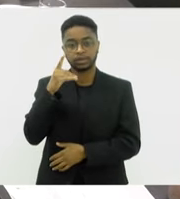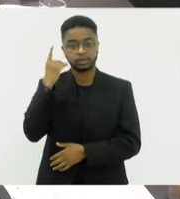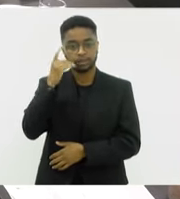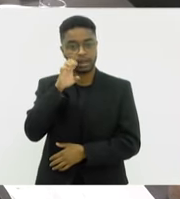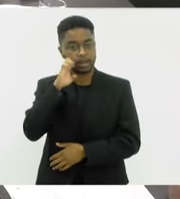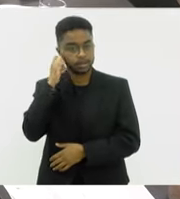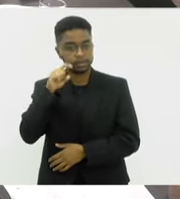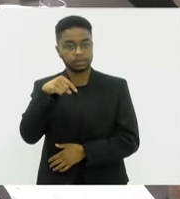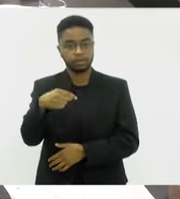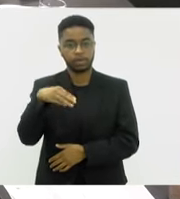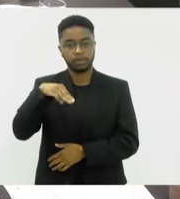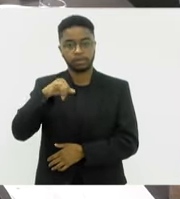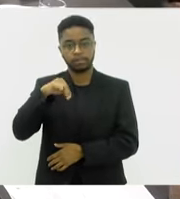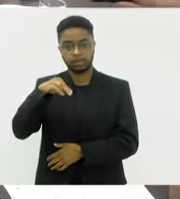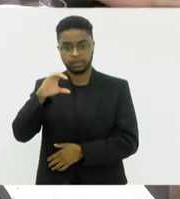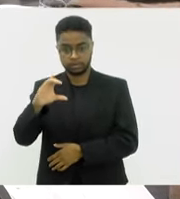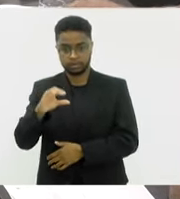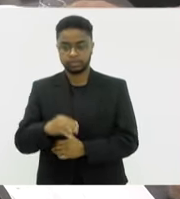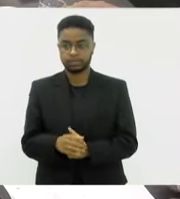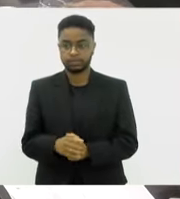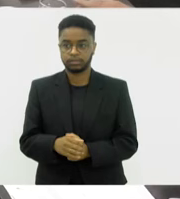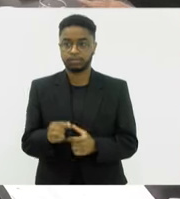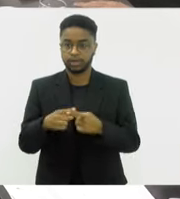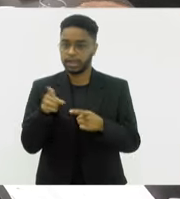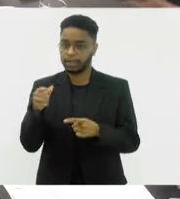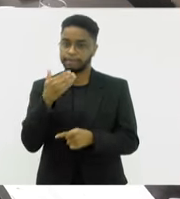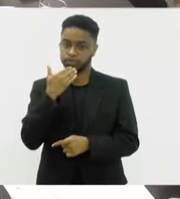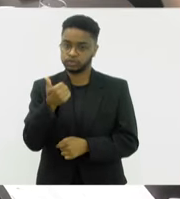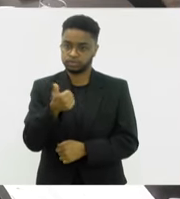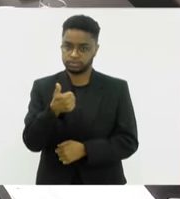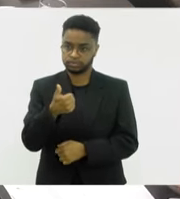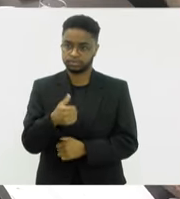primeiro, depois o deputado Mink. Sim, né? É o que ela tinha pedido primeiro.